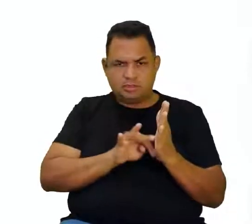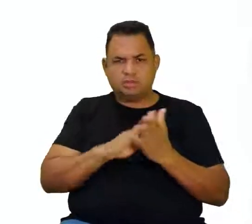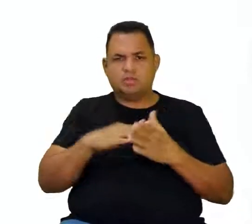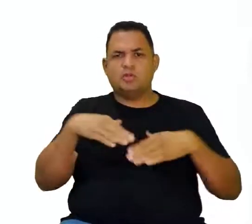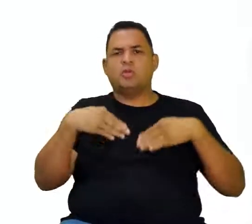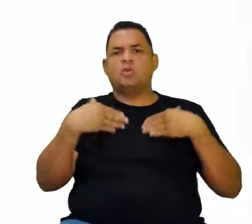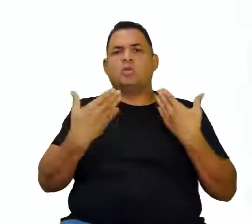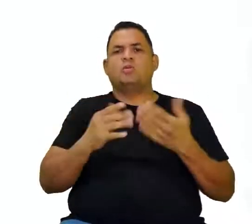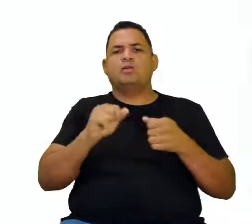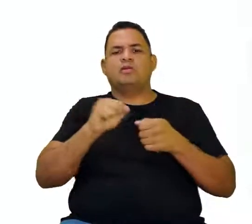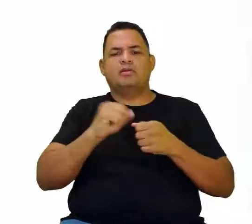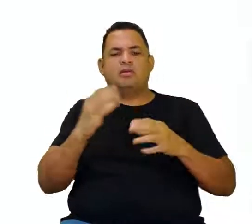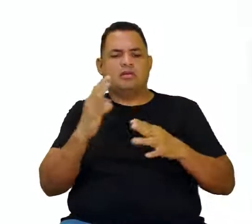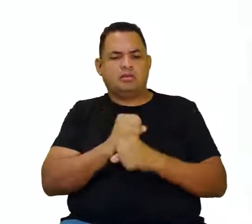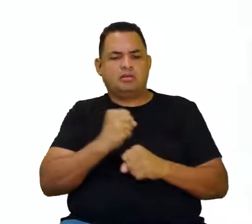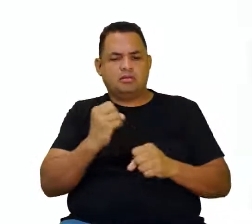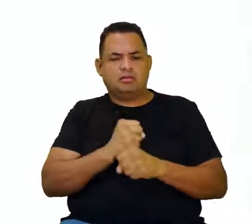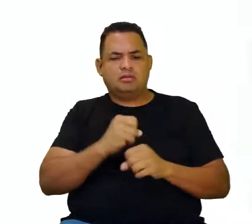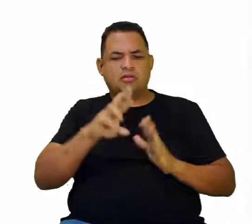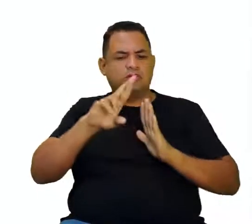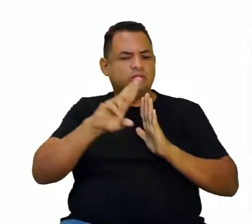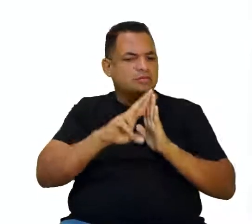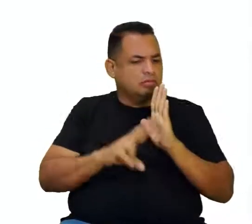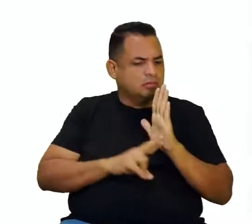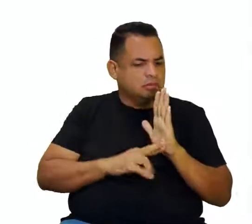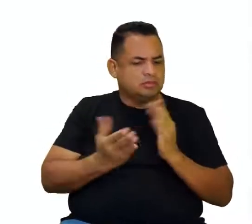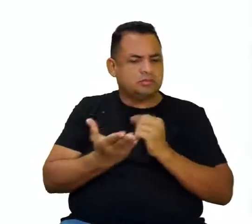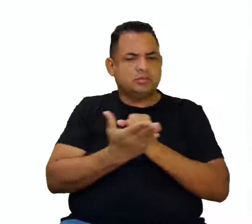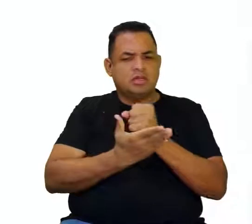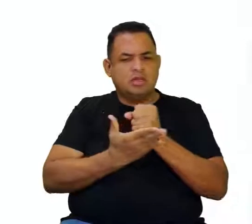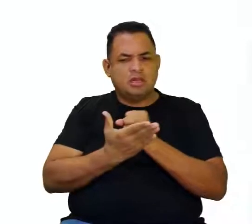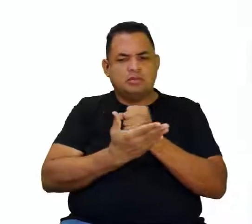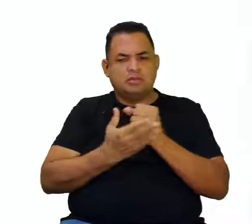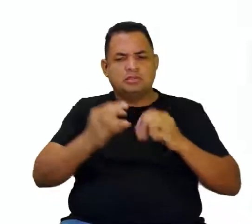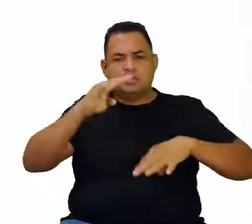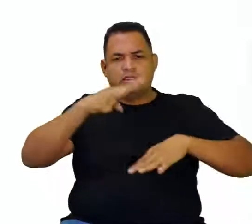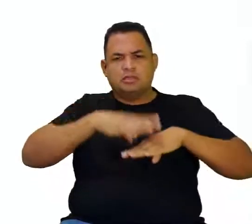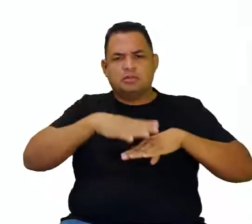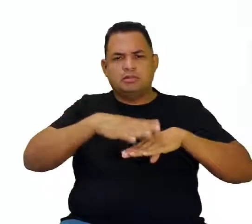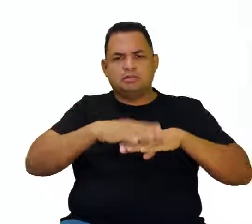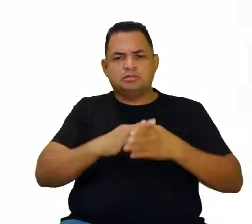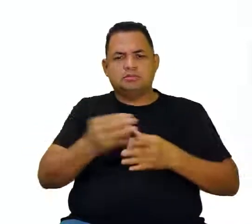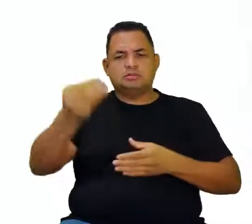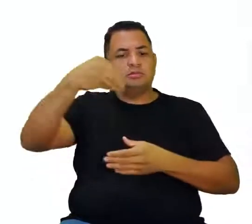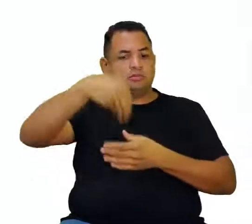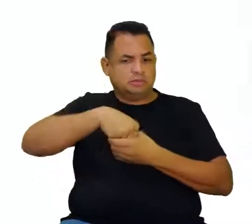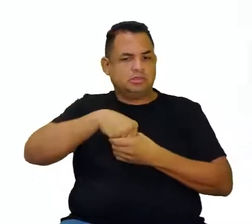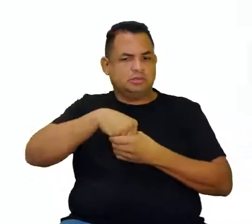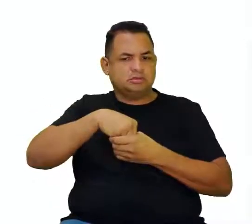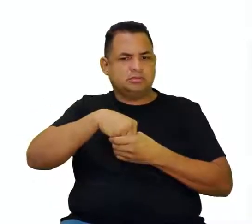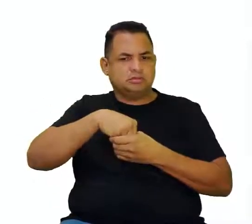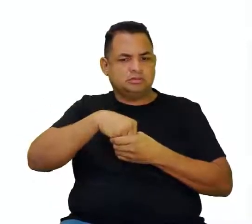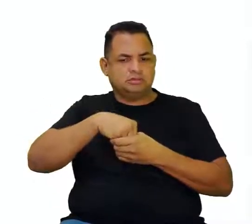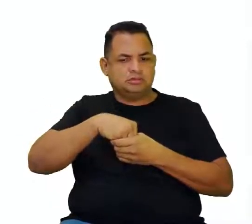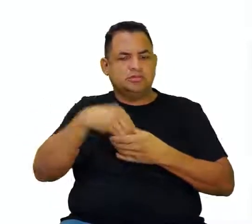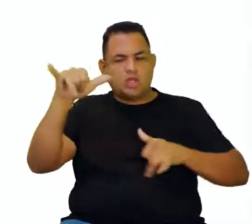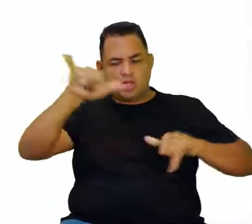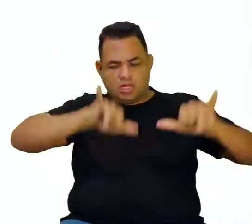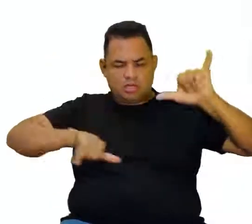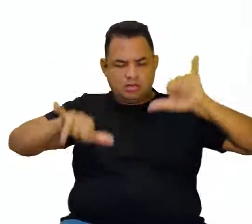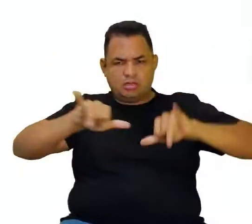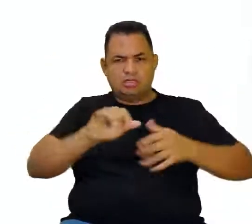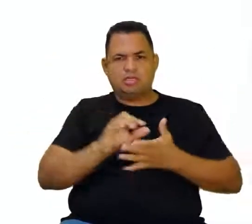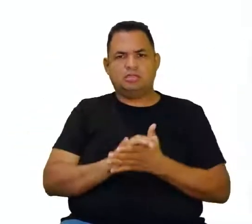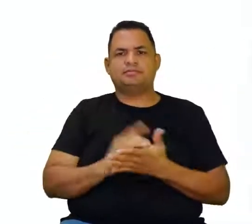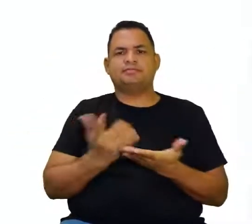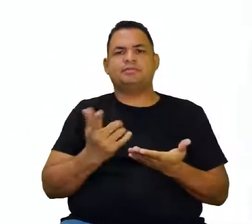fazer alguns cálculos, nós temos as regras básicas da matemática dentro da nossa disciplina. Então, a gente não trabalha